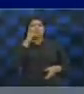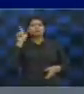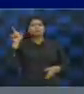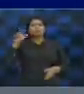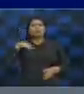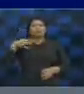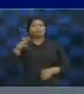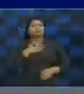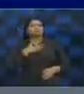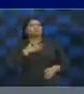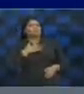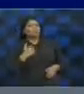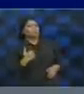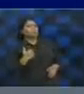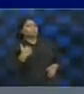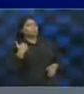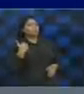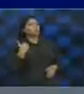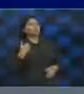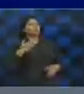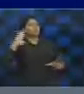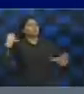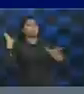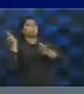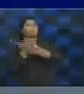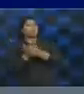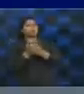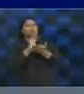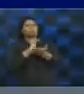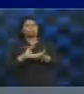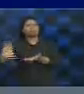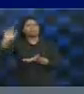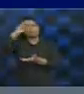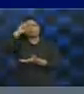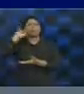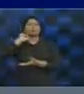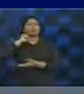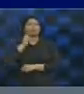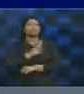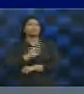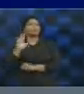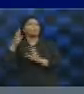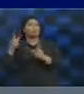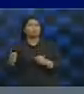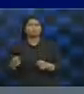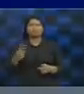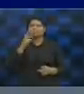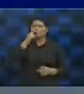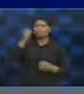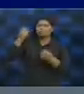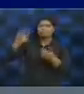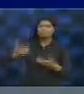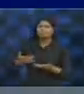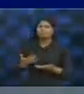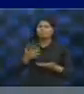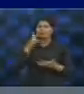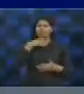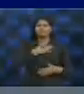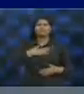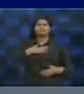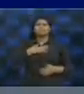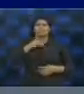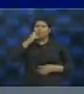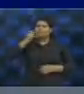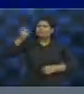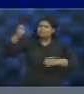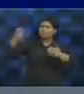ter colocado as pessoas no SPC e no Serasa. Você começou a resposta cheio de orgulho no coração, cheio de vontade